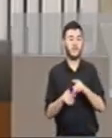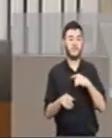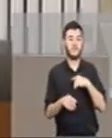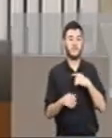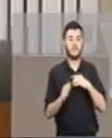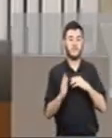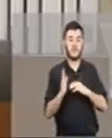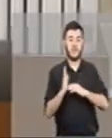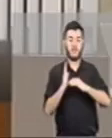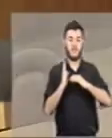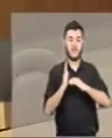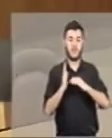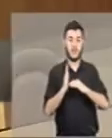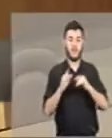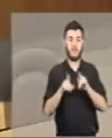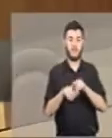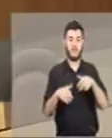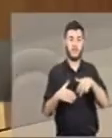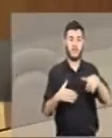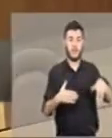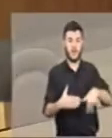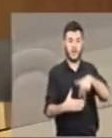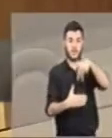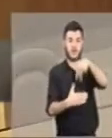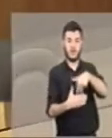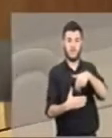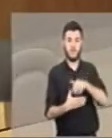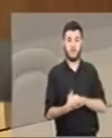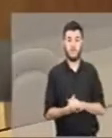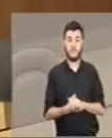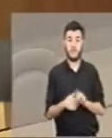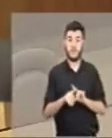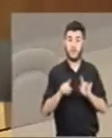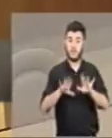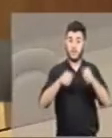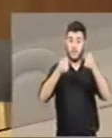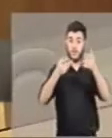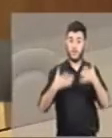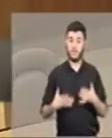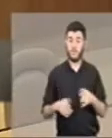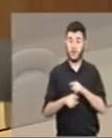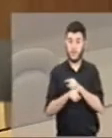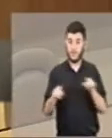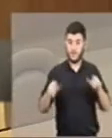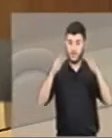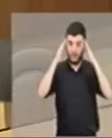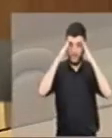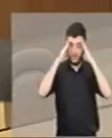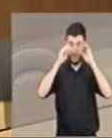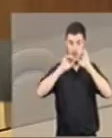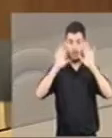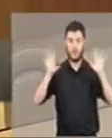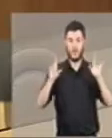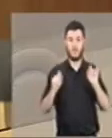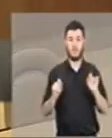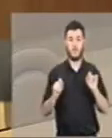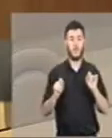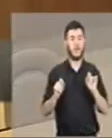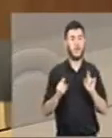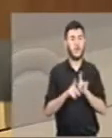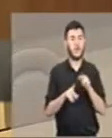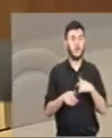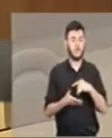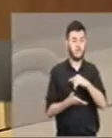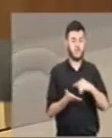senhor presidente. Só um esclarecimento de fato para a corte, que a decisão reclamada, ela determinou... O advogado do Senado assume